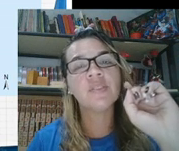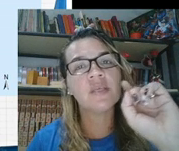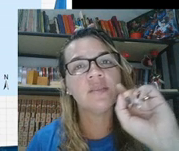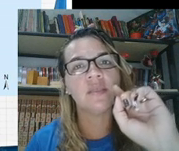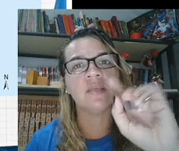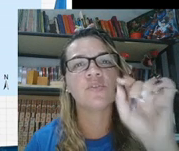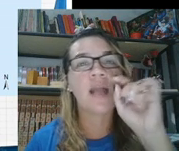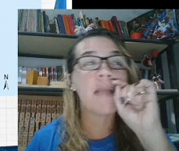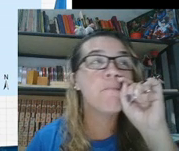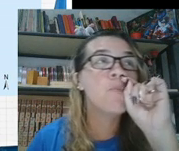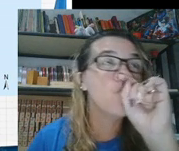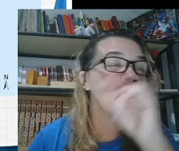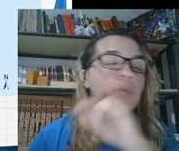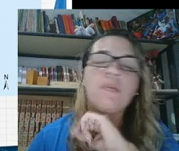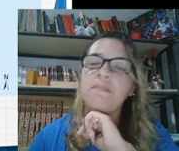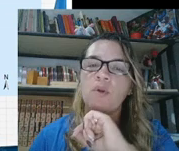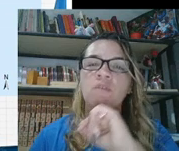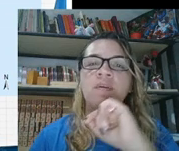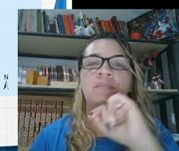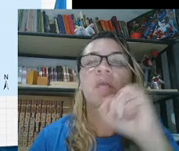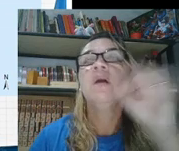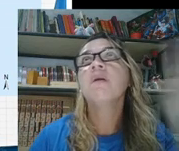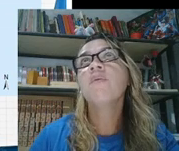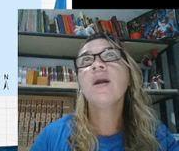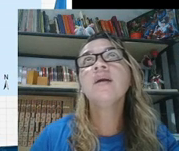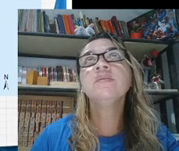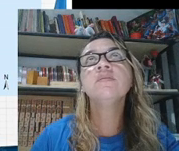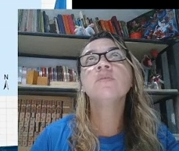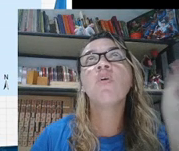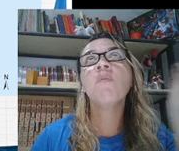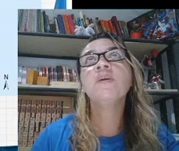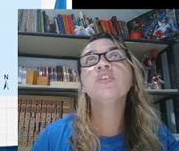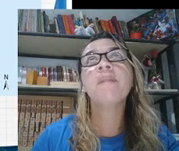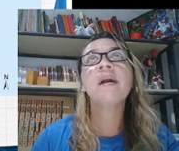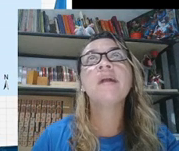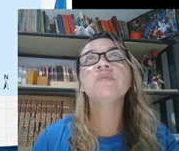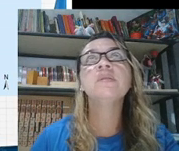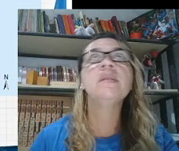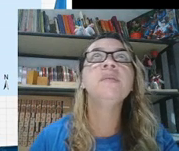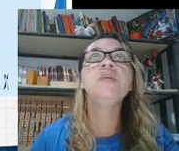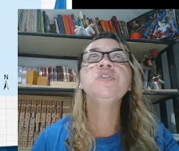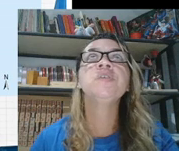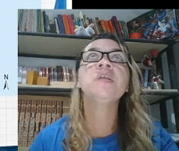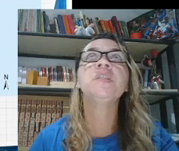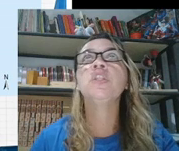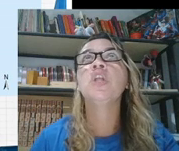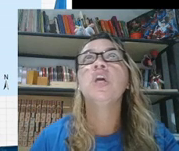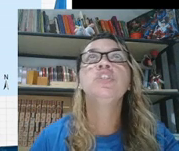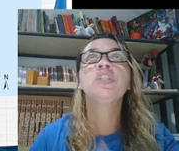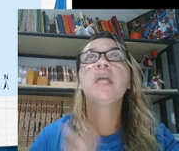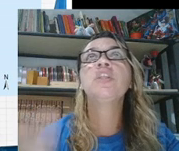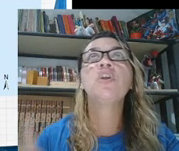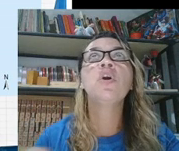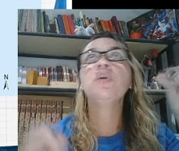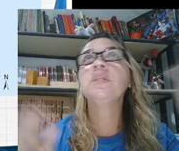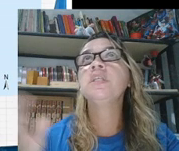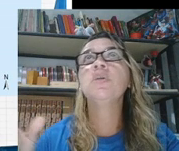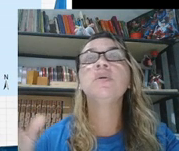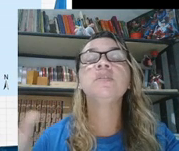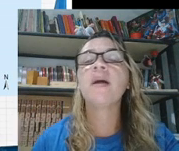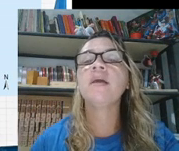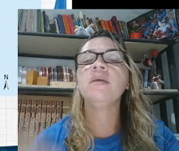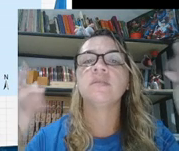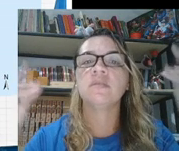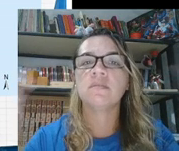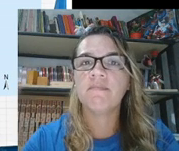não esquecer. Isso cai muito em prova. Como é chamado os limites de território entre